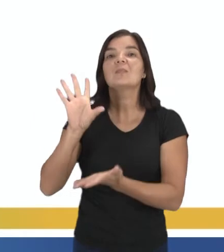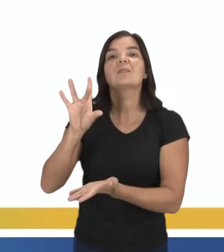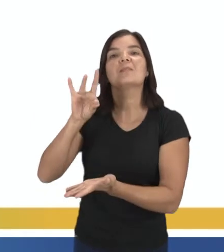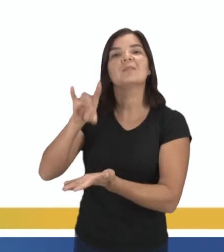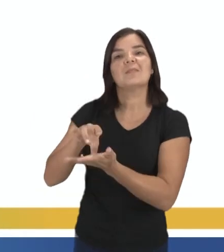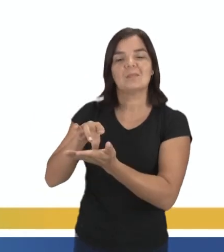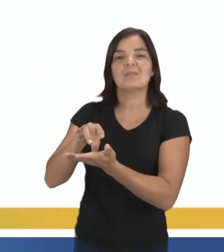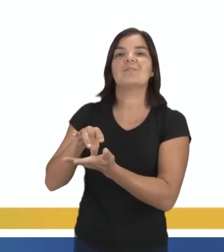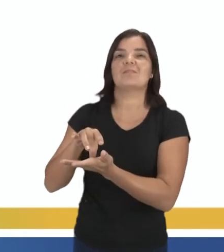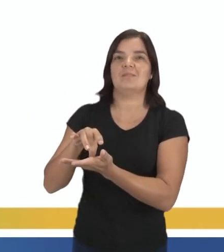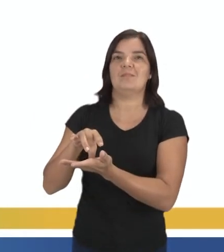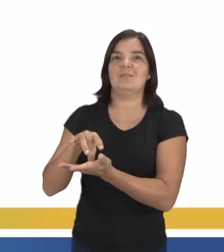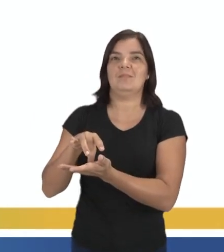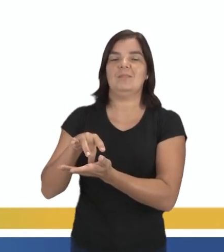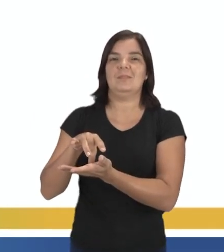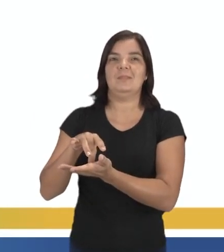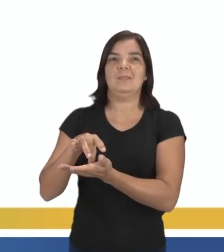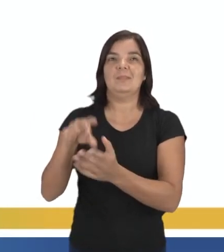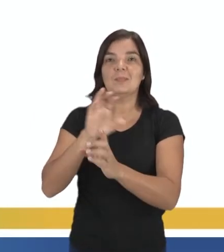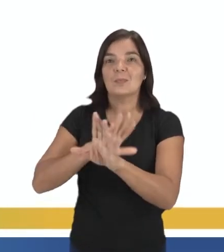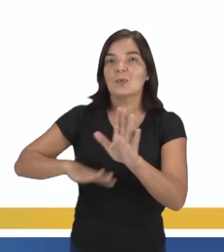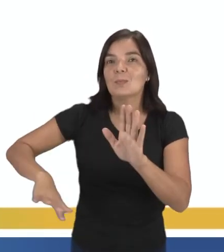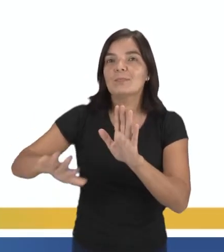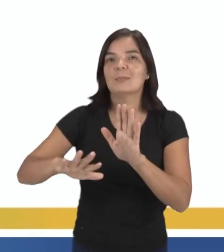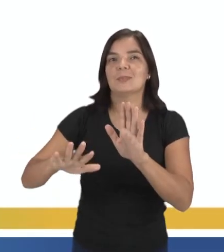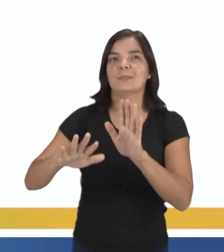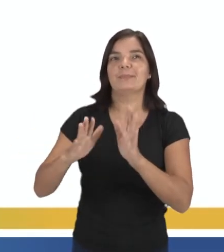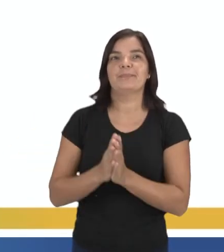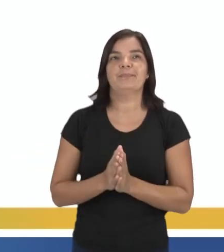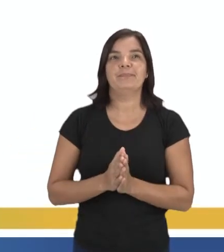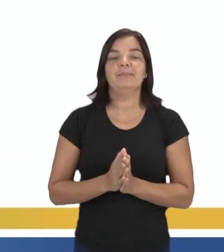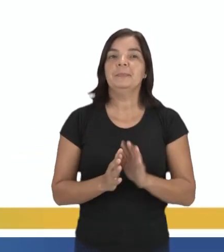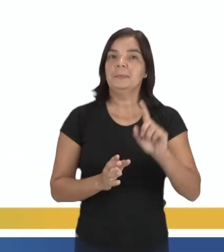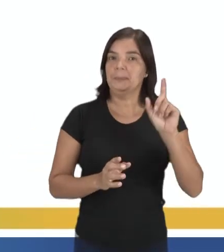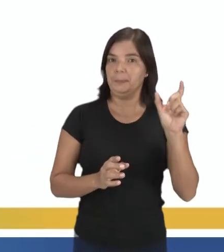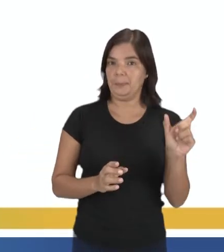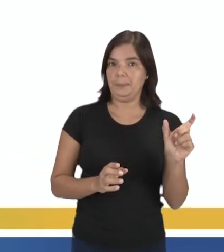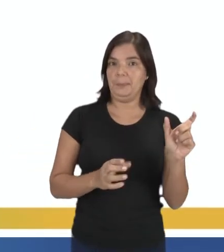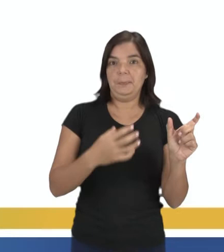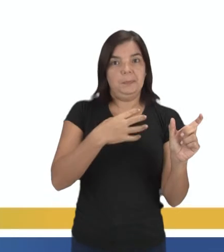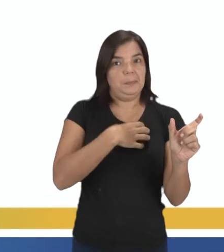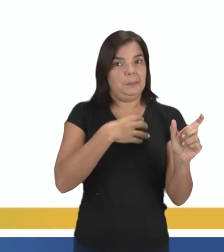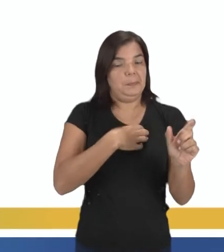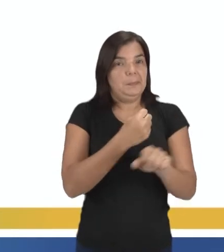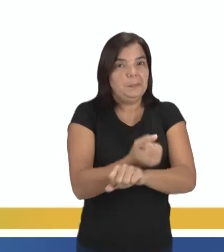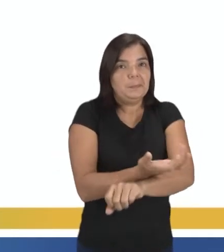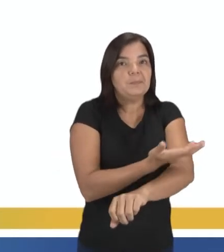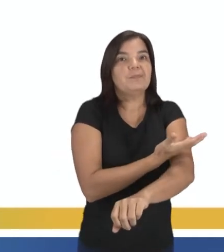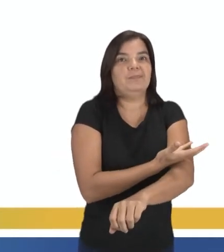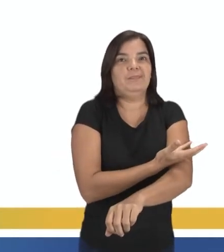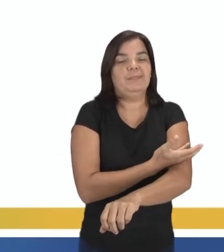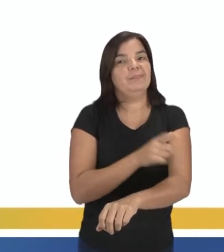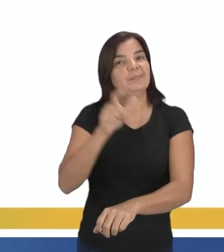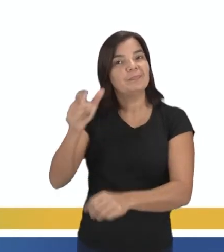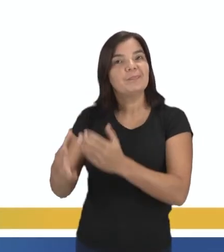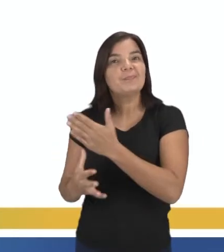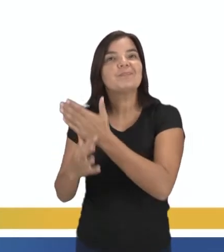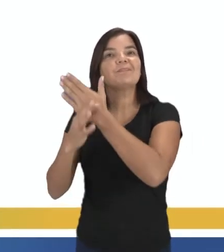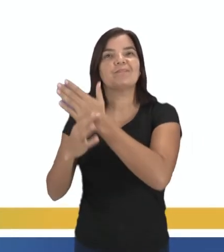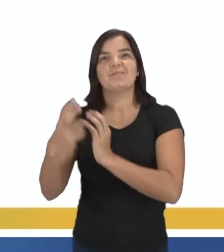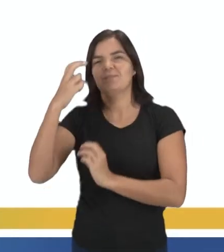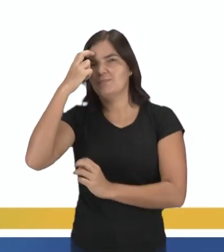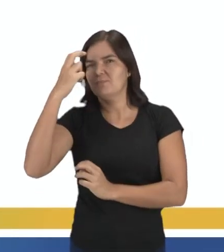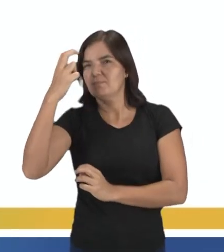a realidade do meio. Lá era o sentimentalismo e a emoção, agora